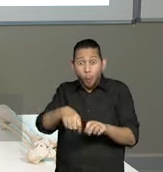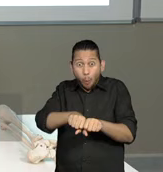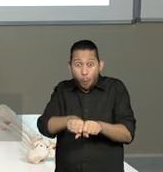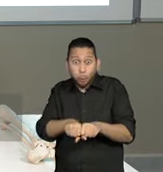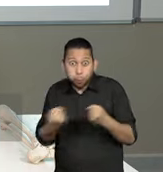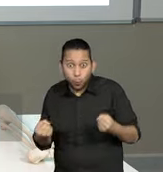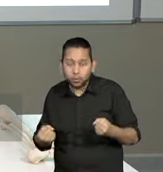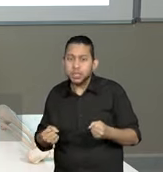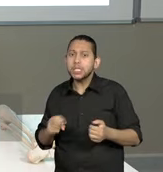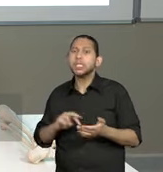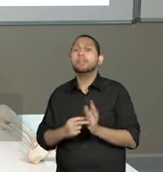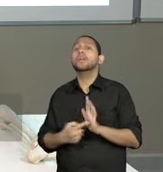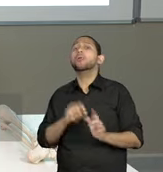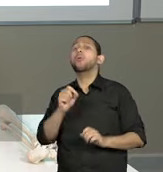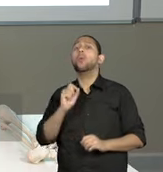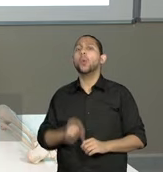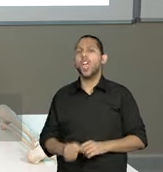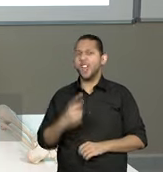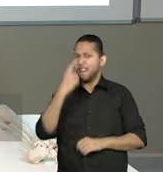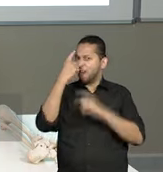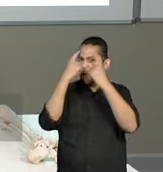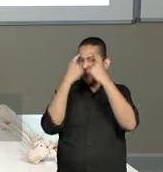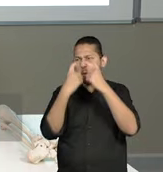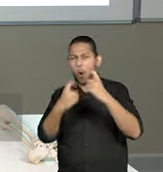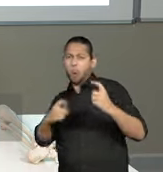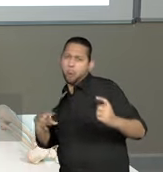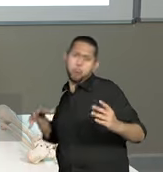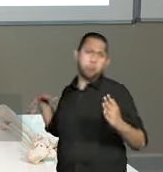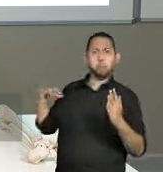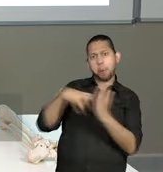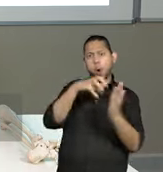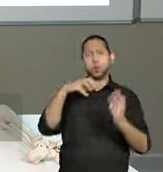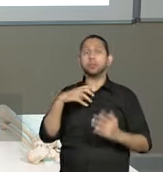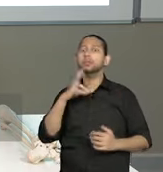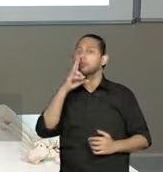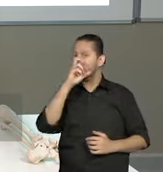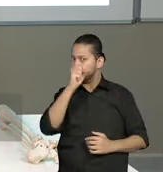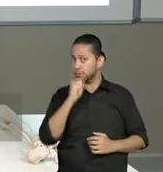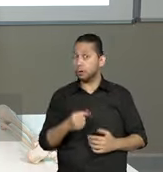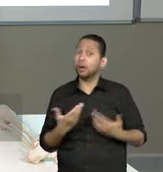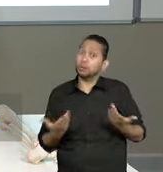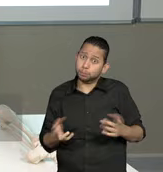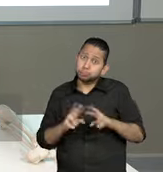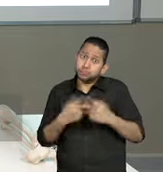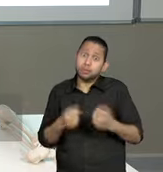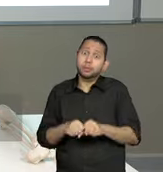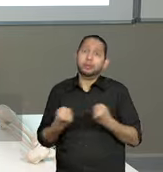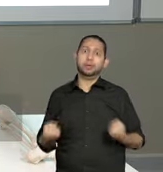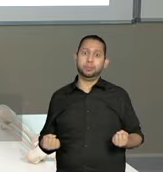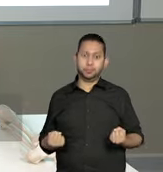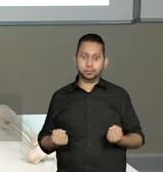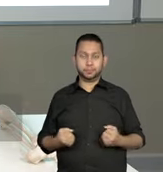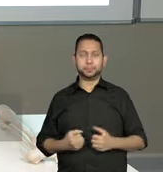aquele trauma foi muito grande, certo? Então, aqui, ó, o fêmur.